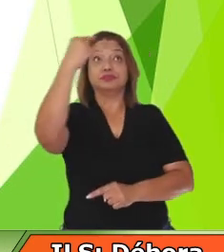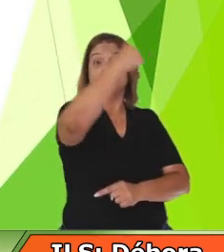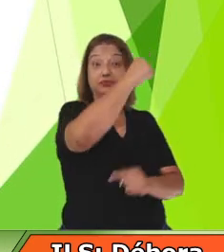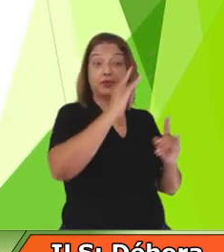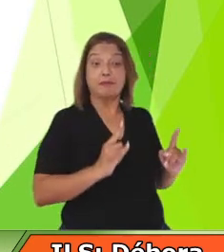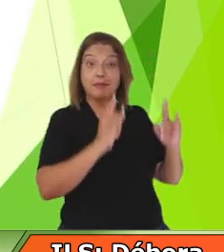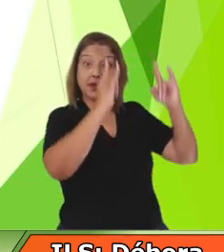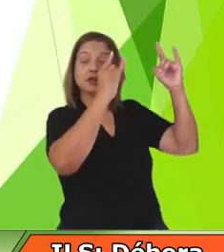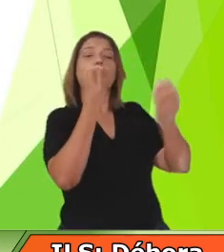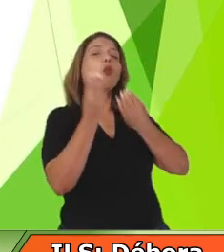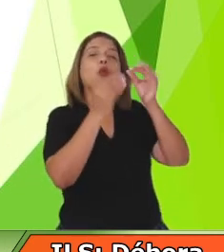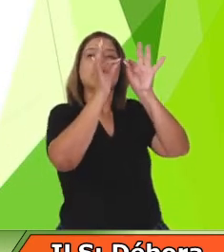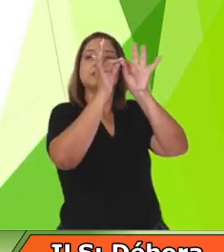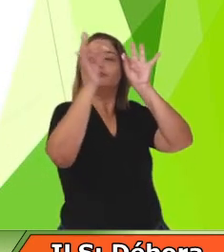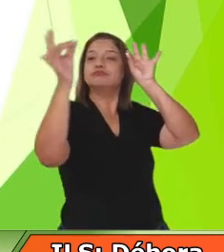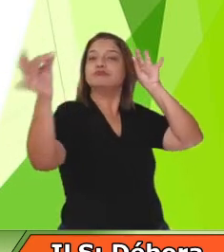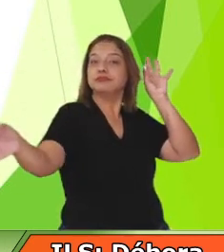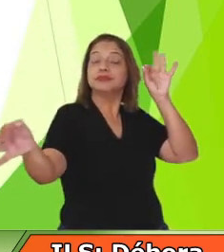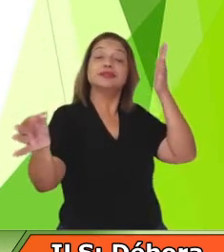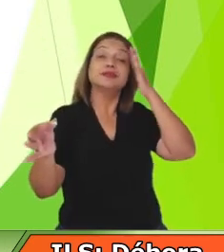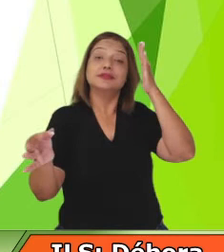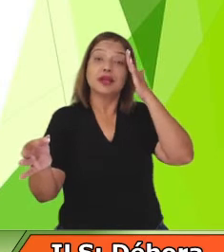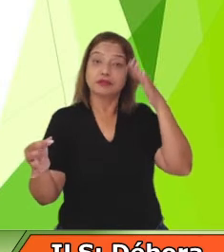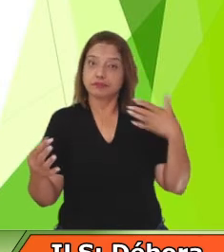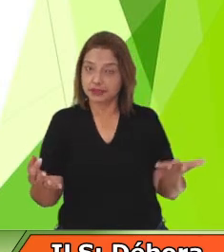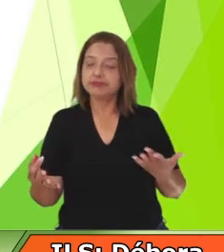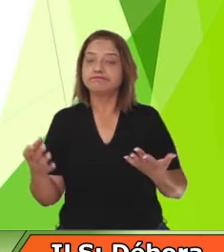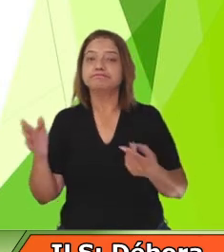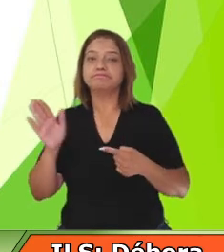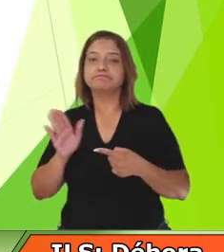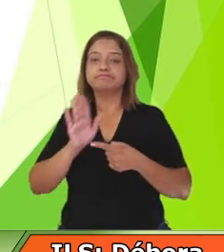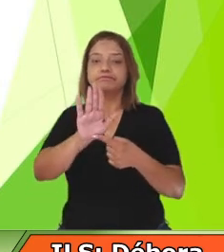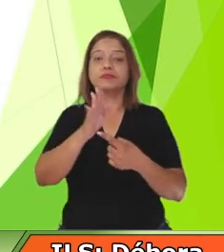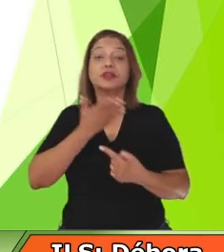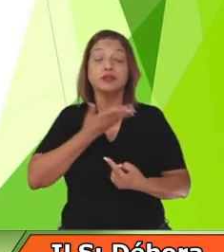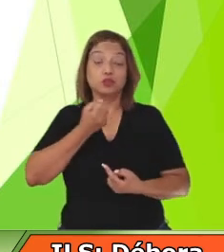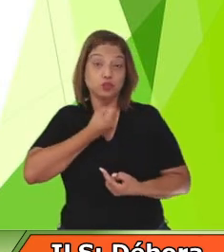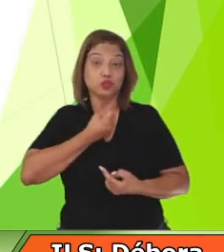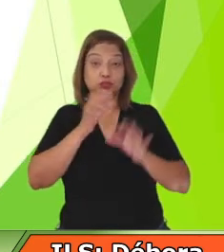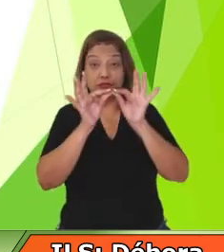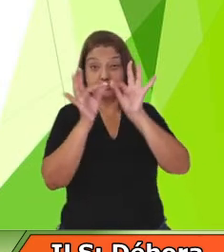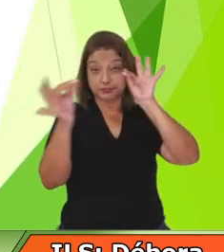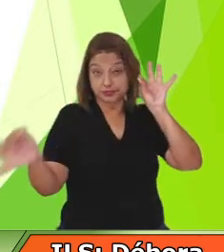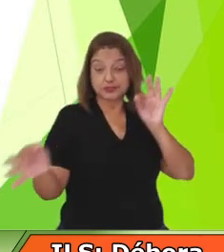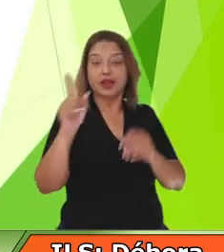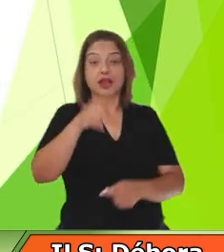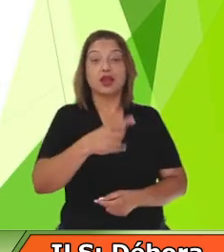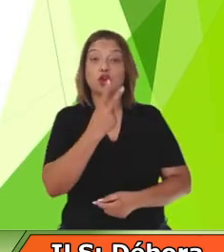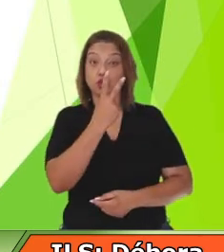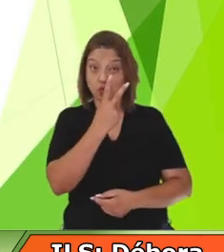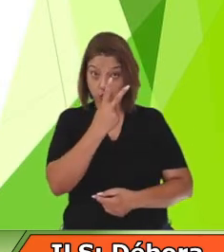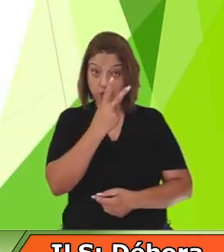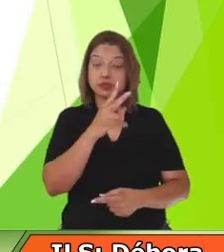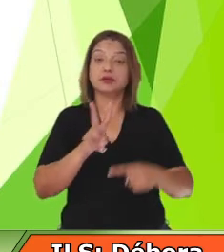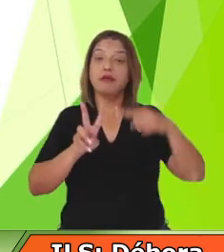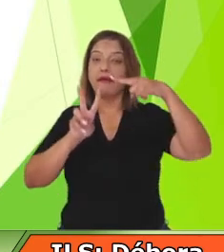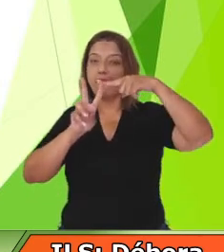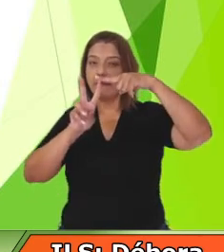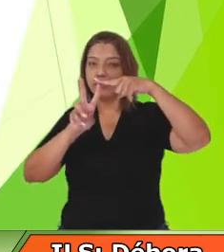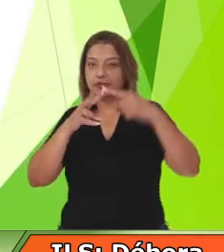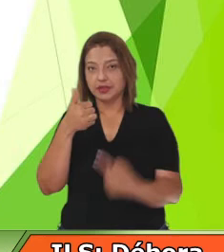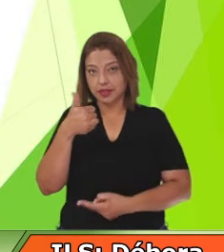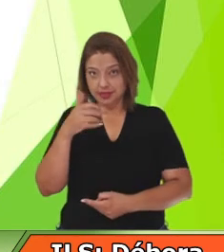representada em metros pela expressão 2 vezes a raiz de 10